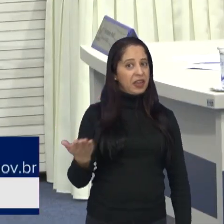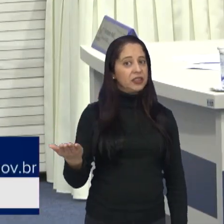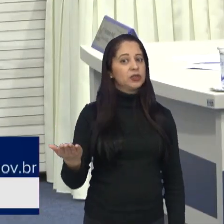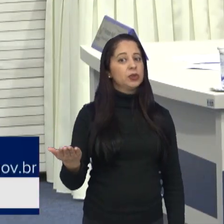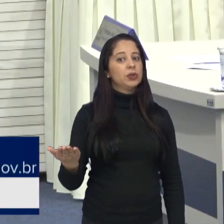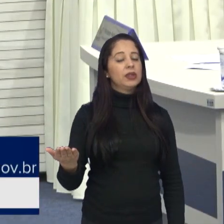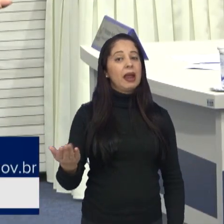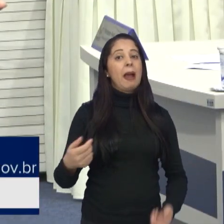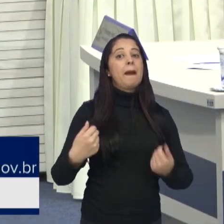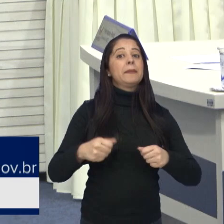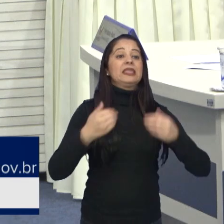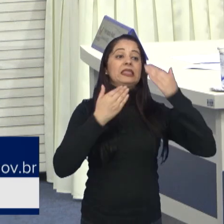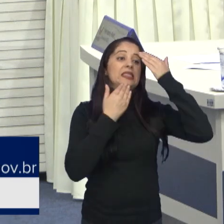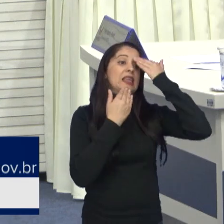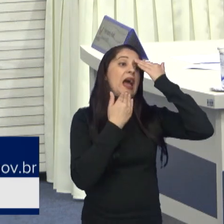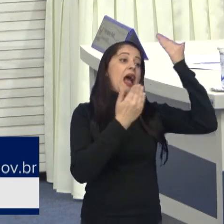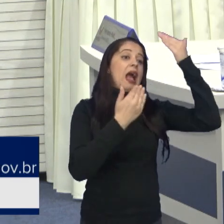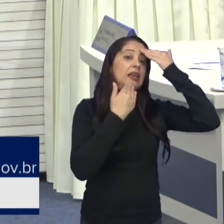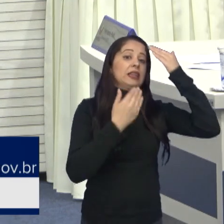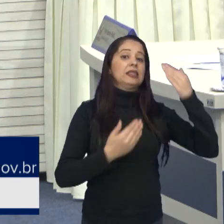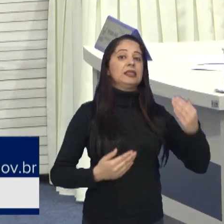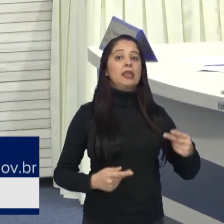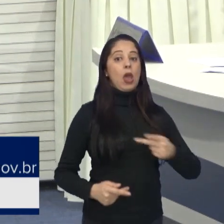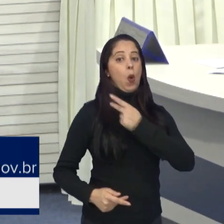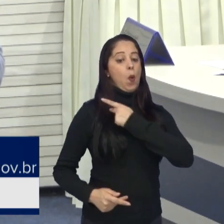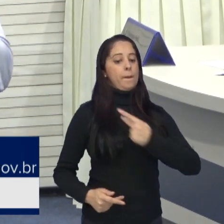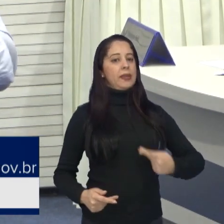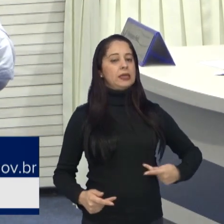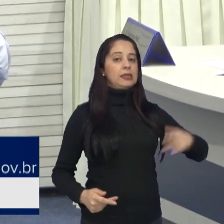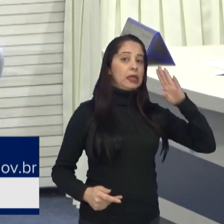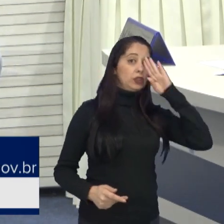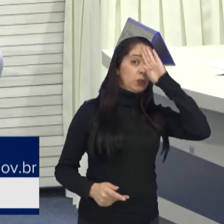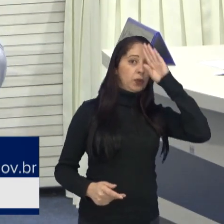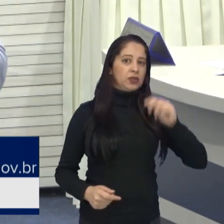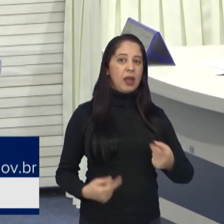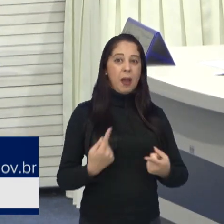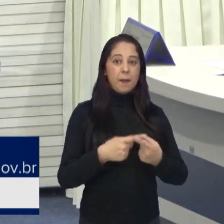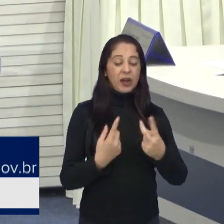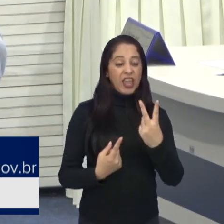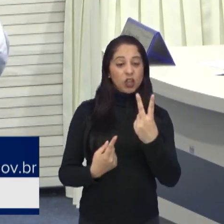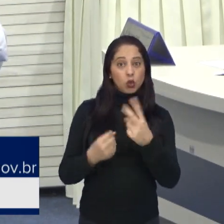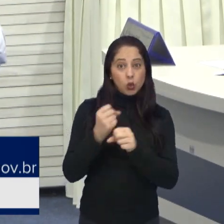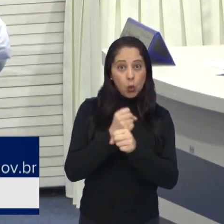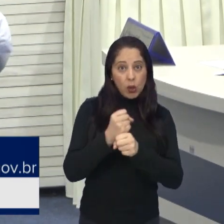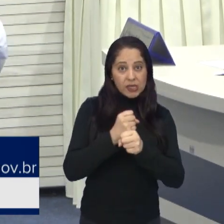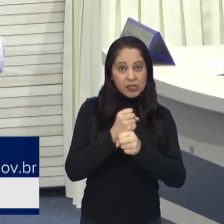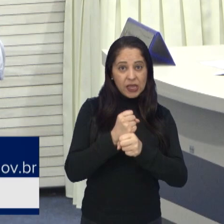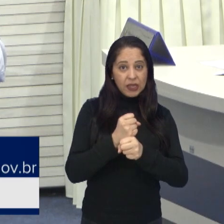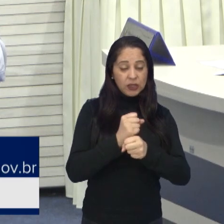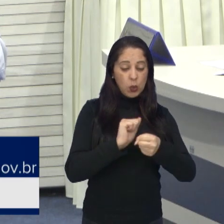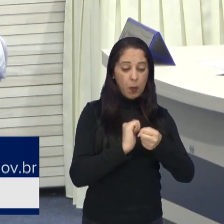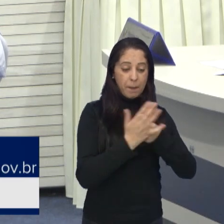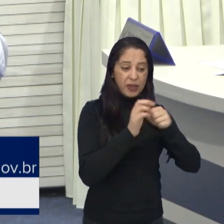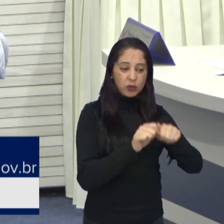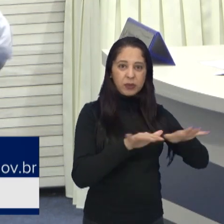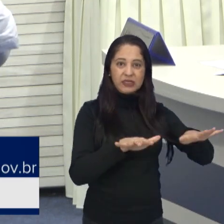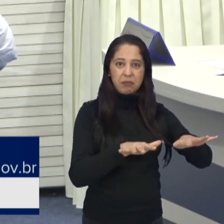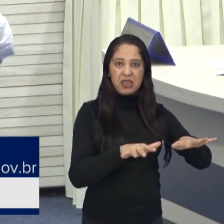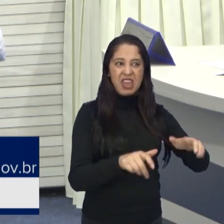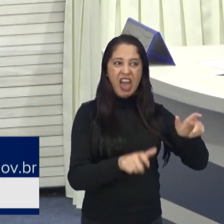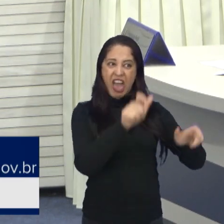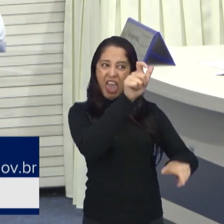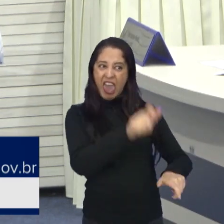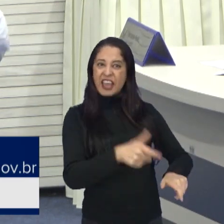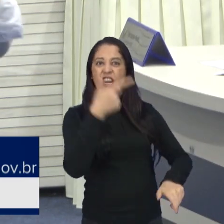deveria agradecer ao governo Bolsonaro que depois de 2 anos de pandemia deixou um Brasil organizado.